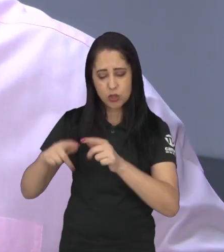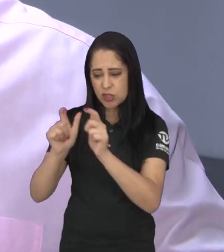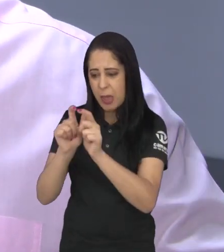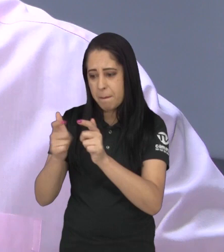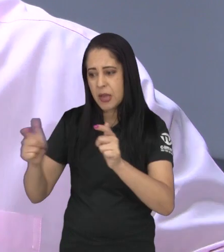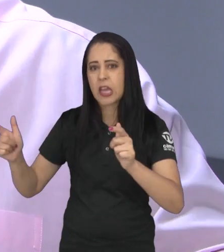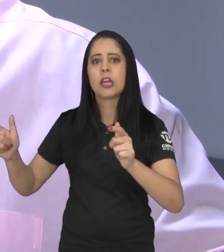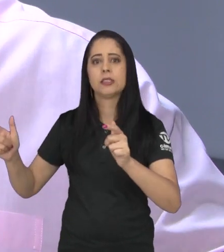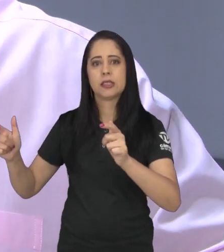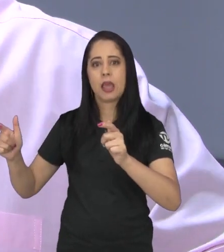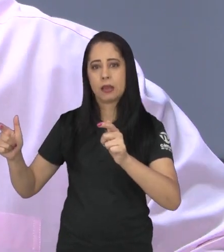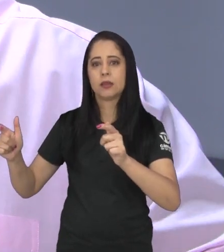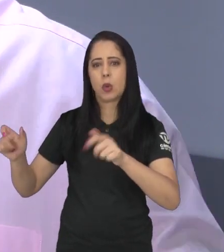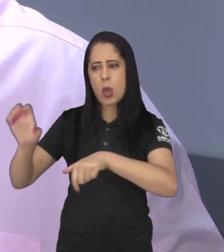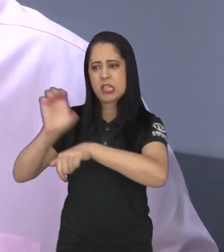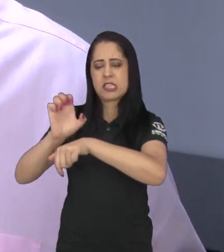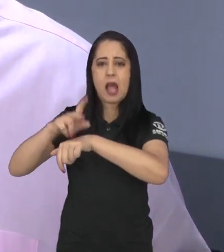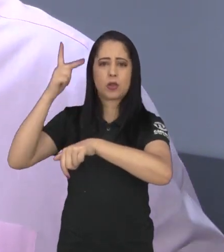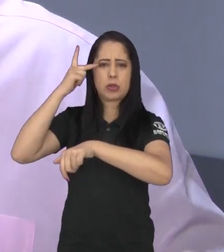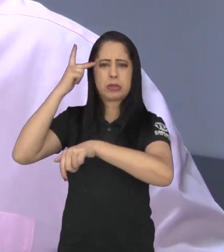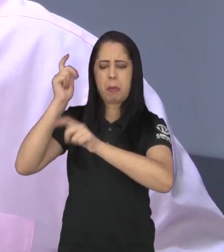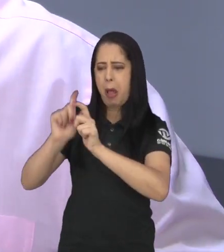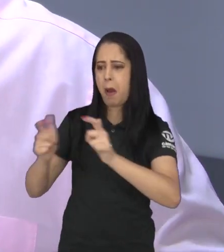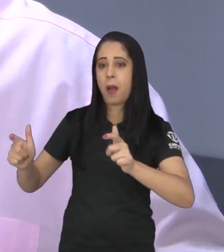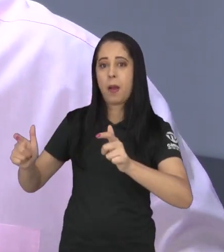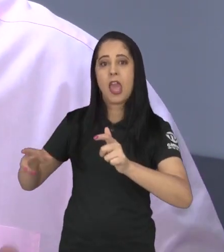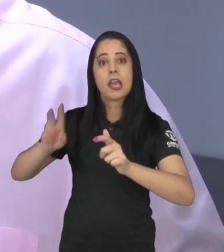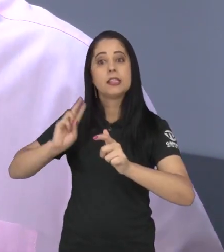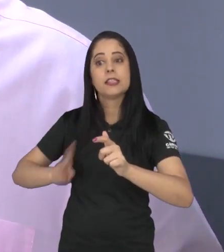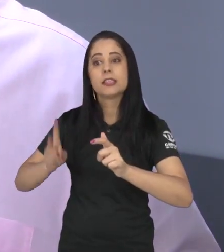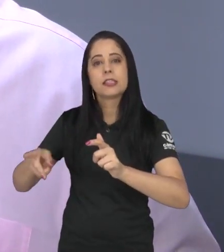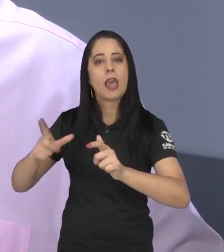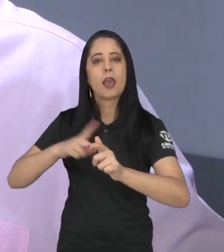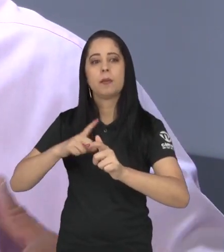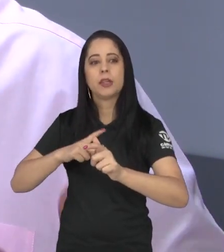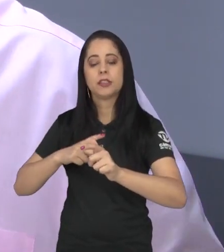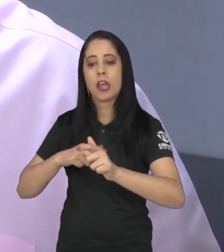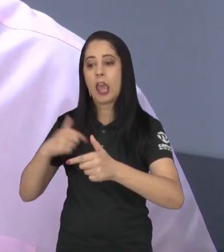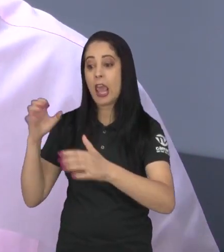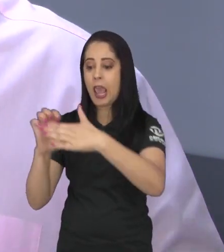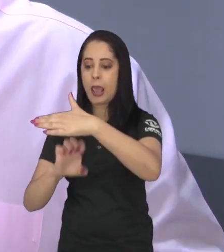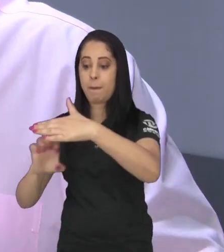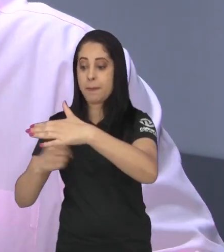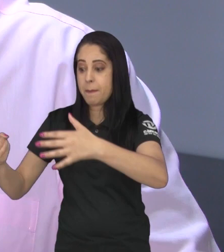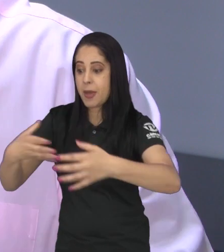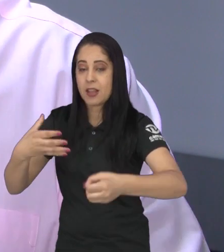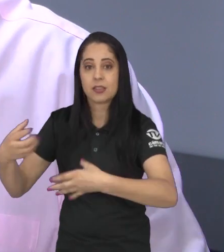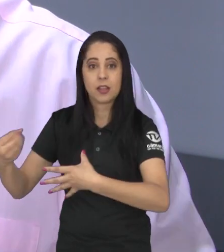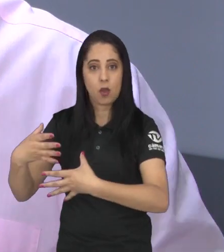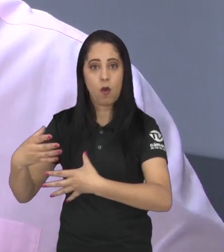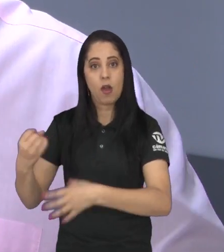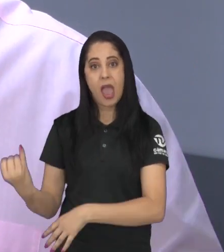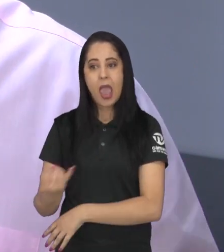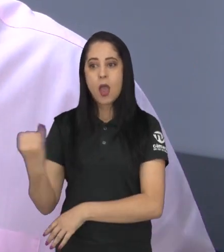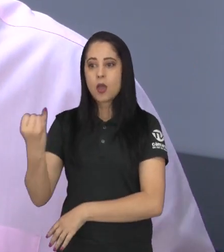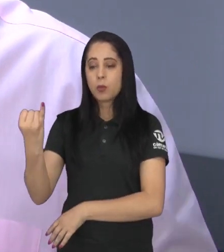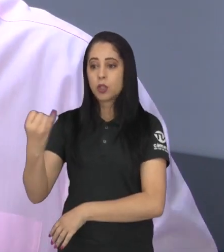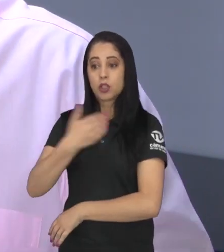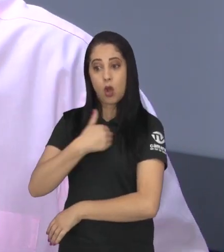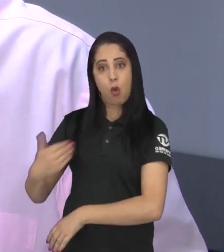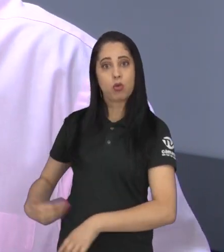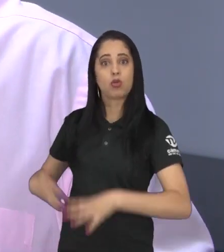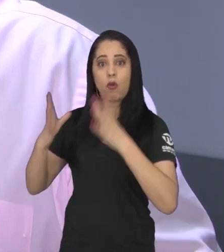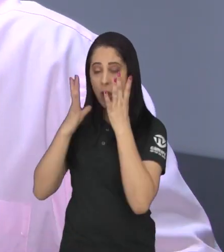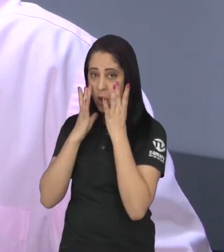do município, do estado e do Brasil, né? E toda hora aparecem novos mercados. E é muito importante que os governos